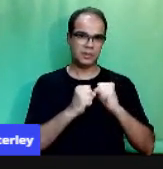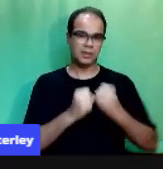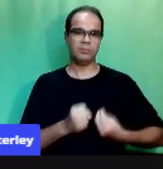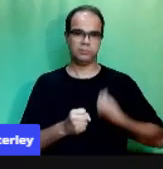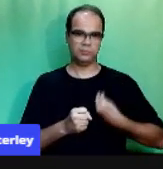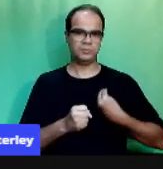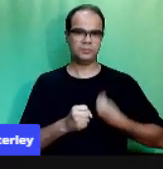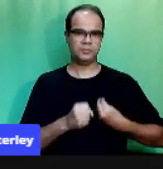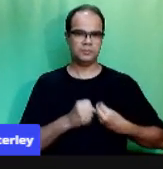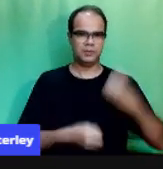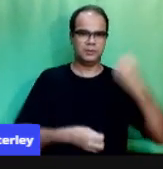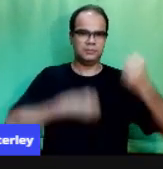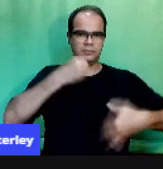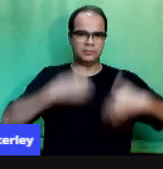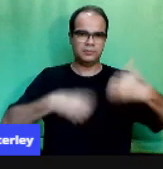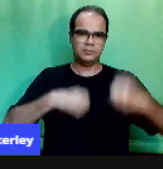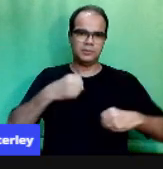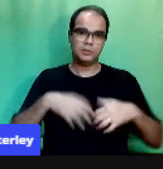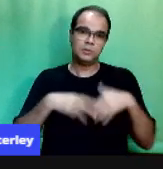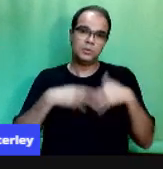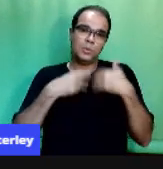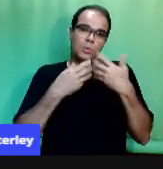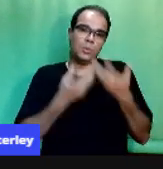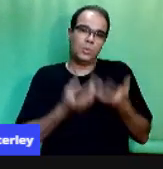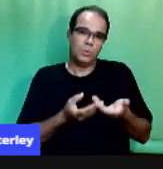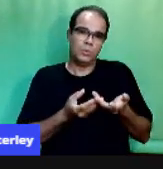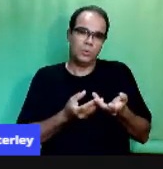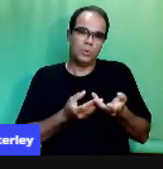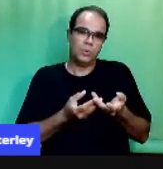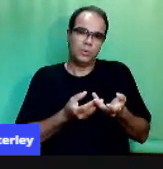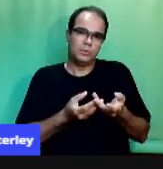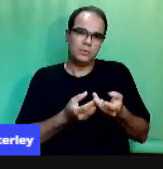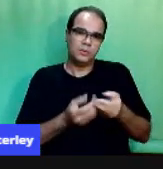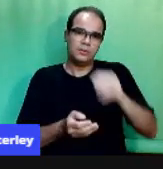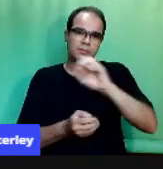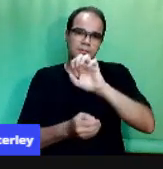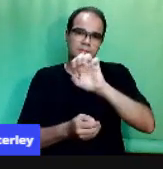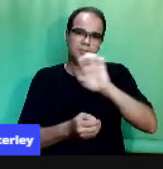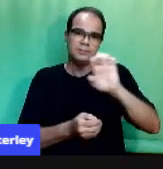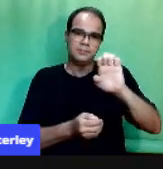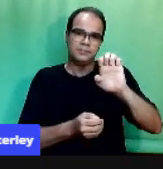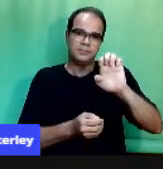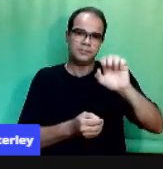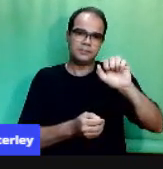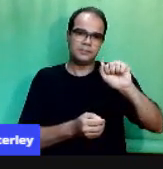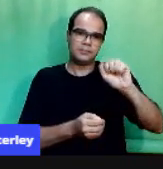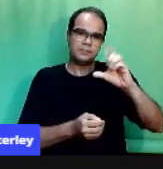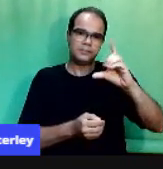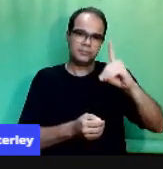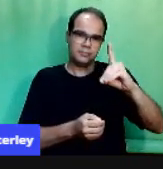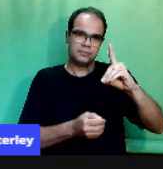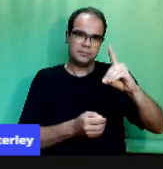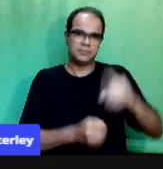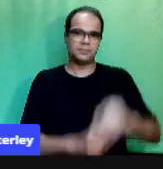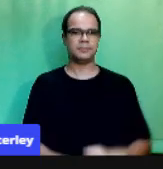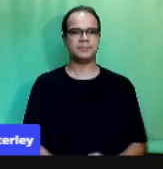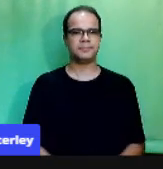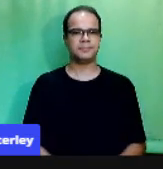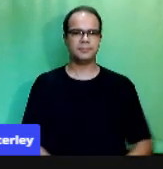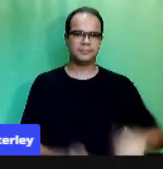semipresencial ou seja ele totalmente à distância. Muito